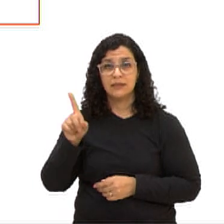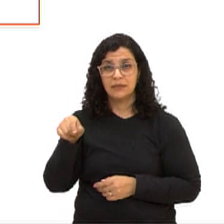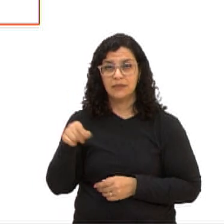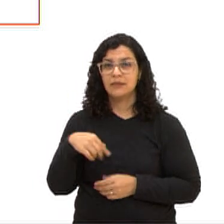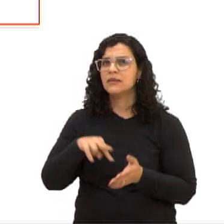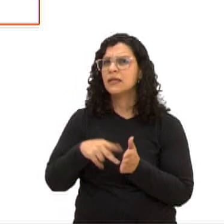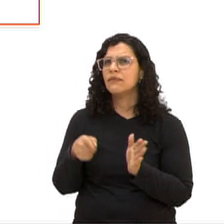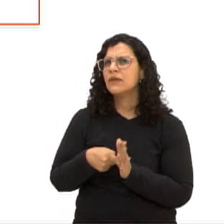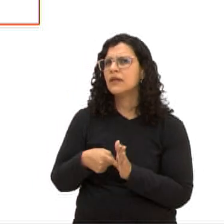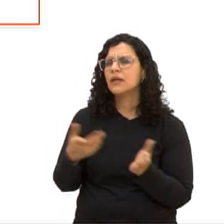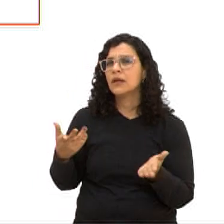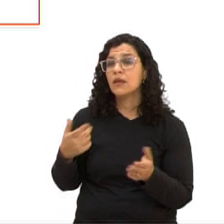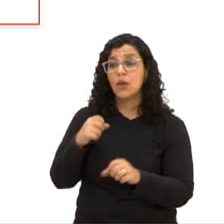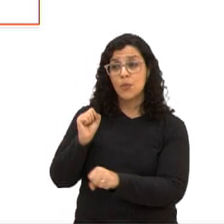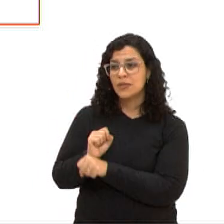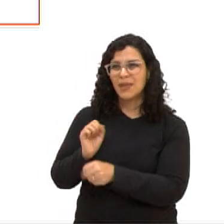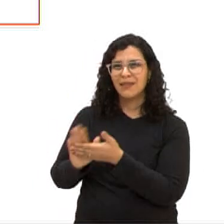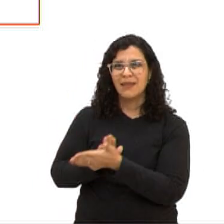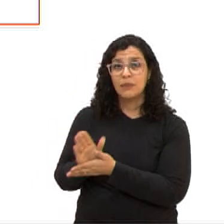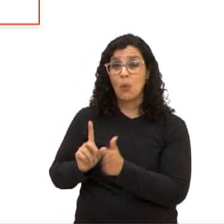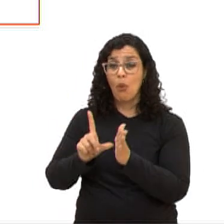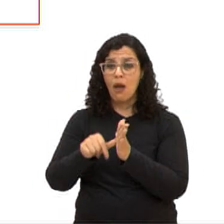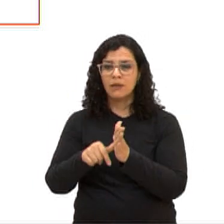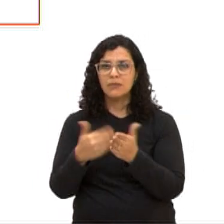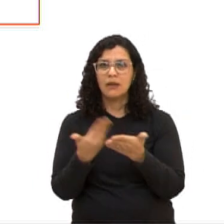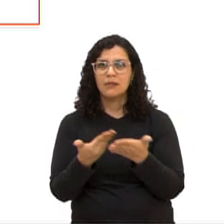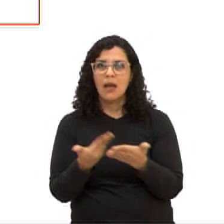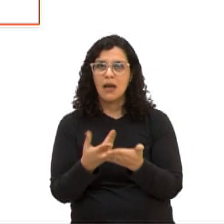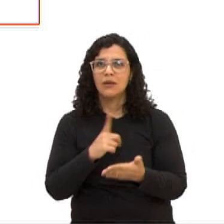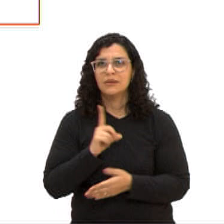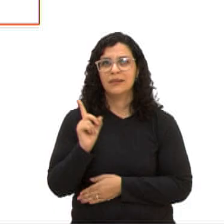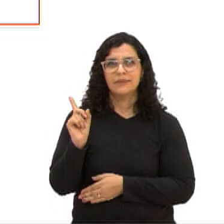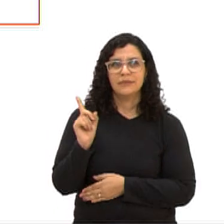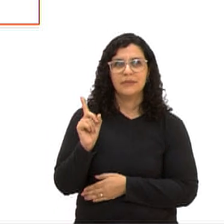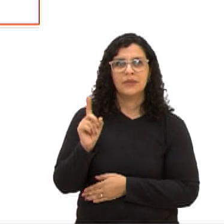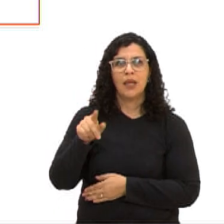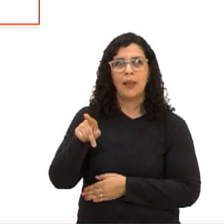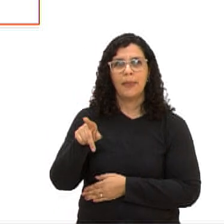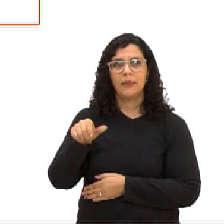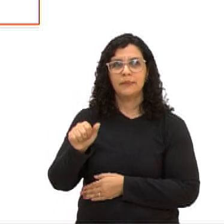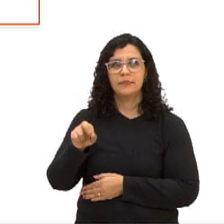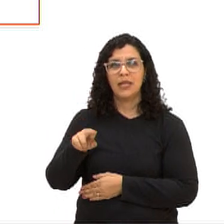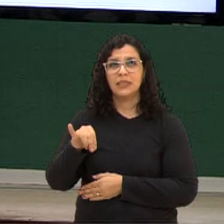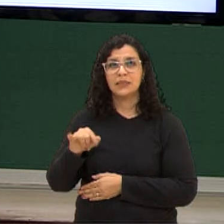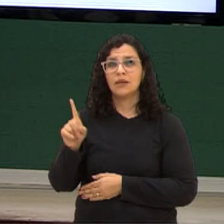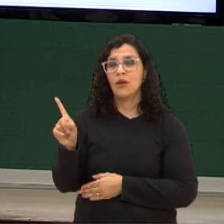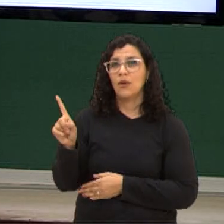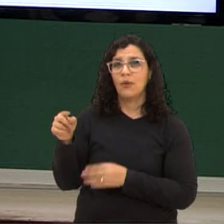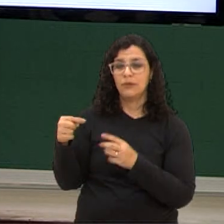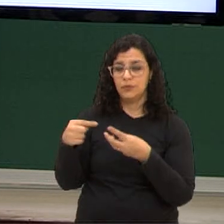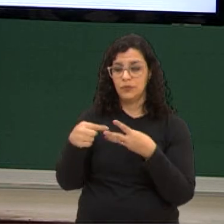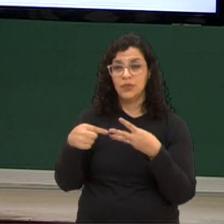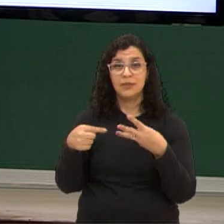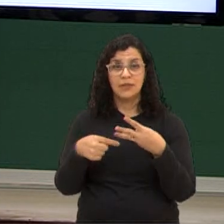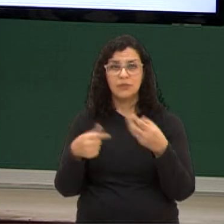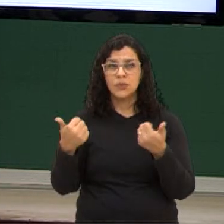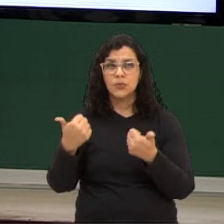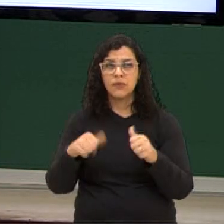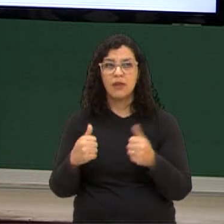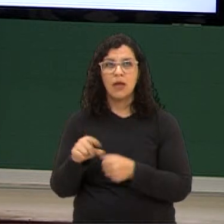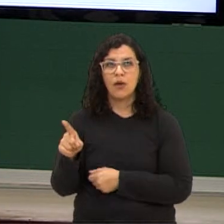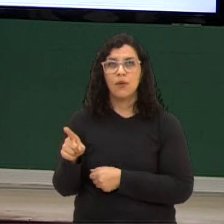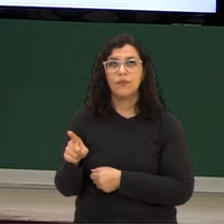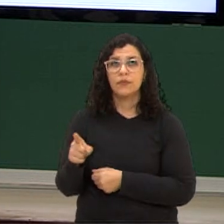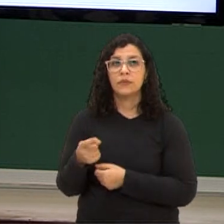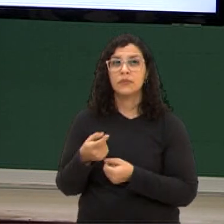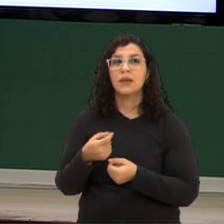classe. Parti sem te esperar porque eu estava atrasada para a minha classe. Temos o verbo partir. Então, os três verbos aqui que a gente vai analisar são